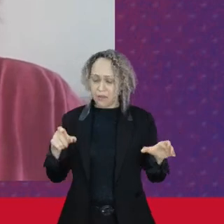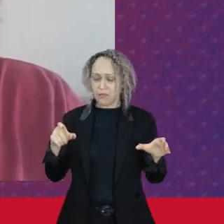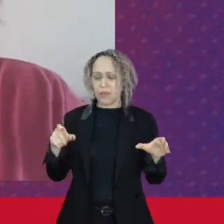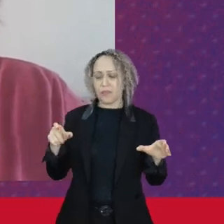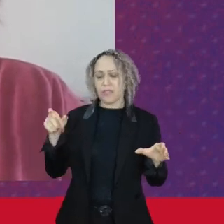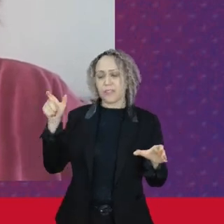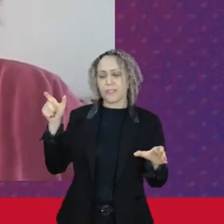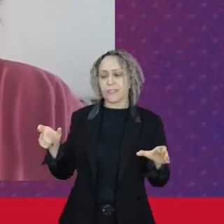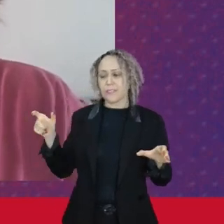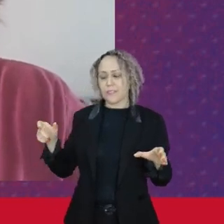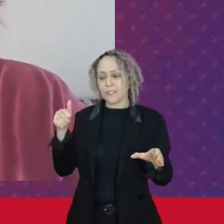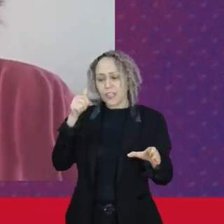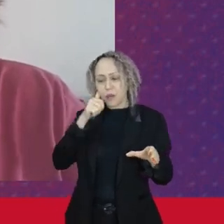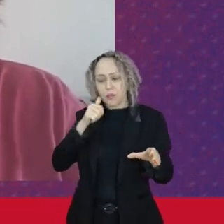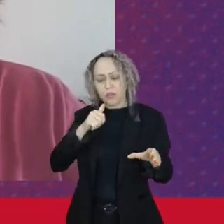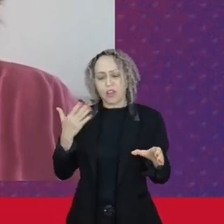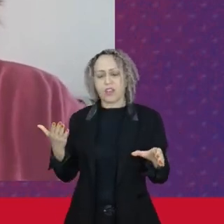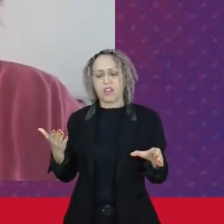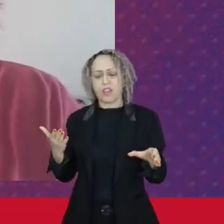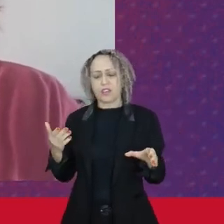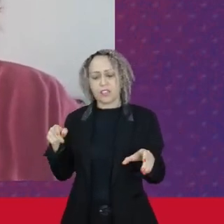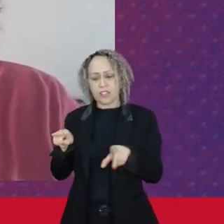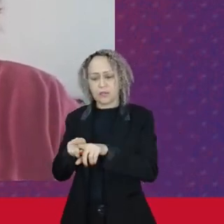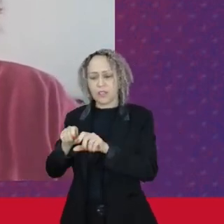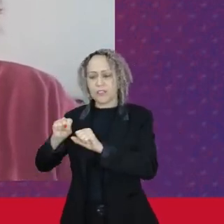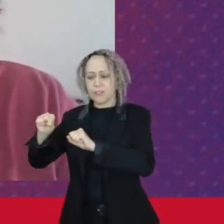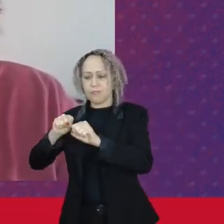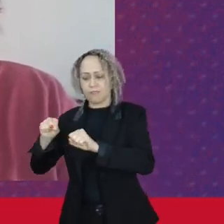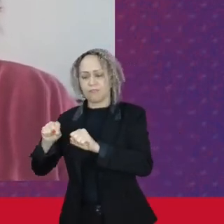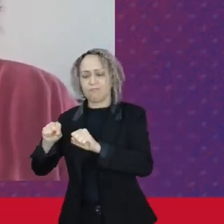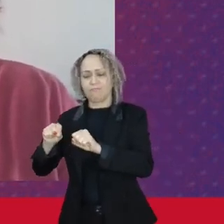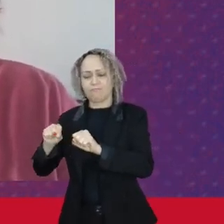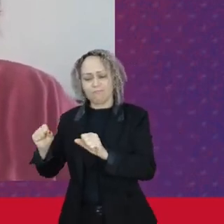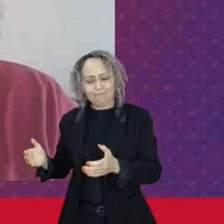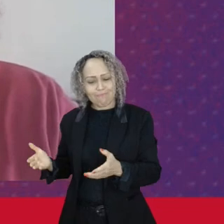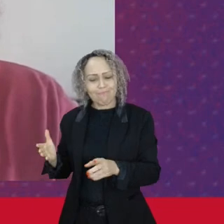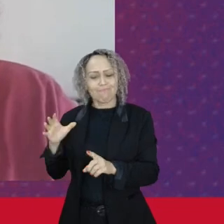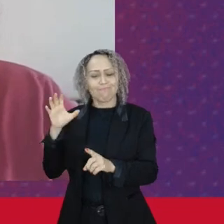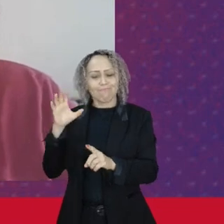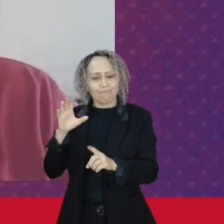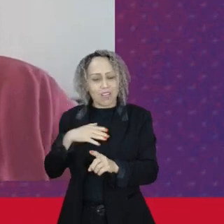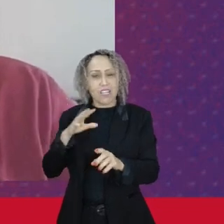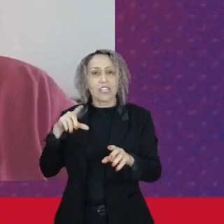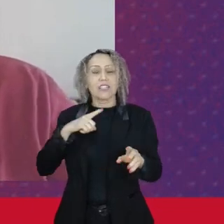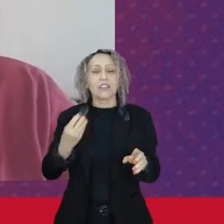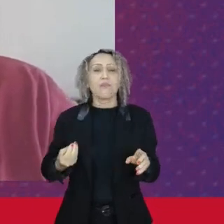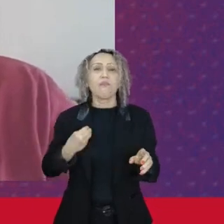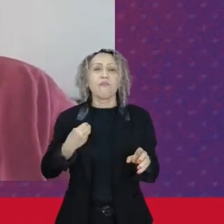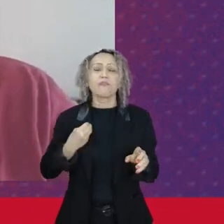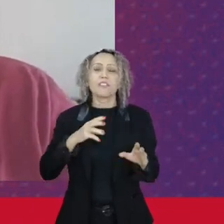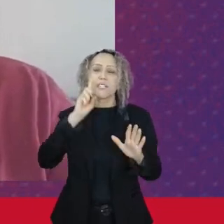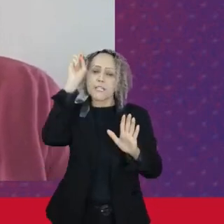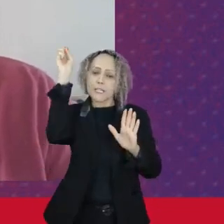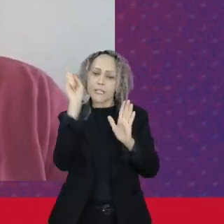digamos, da mobilização das mulheres para o direito à cidade, eu vou usar